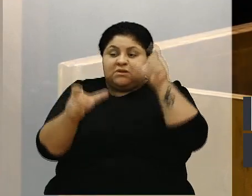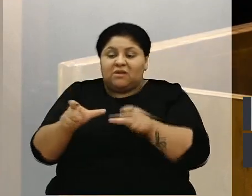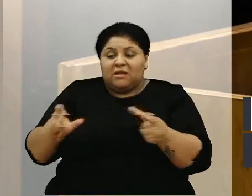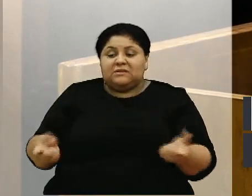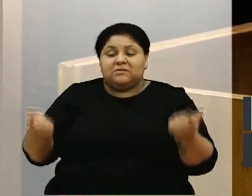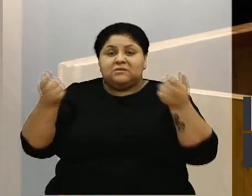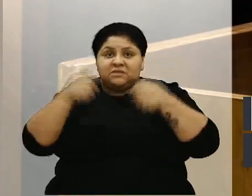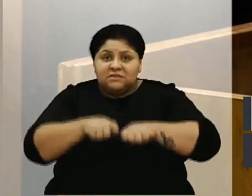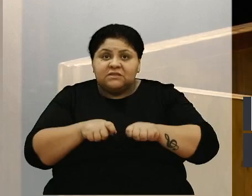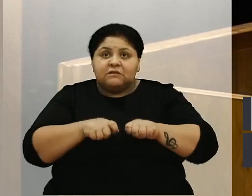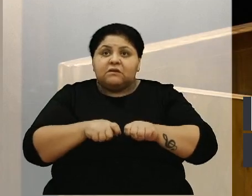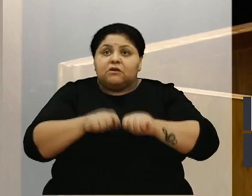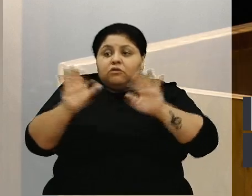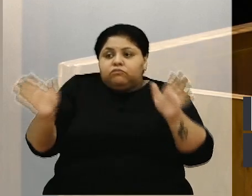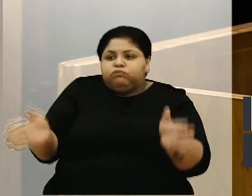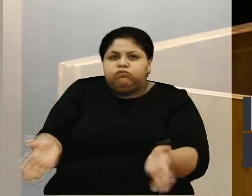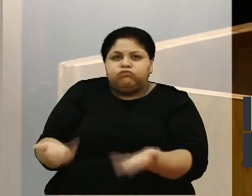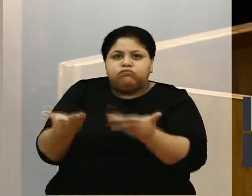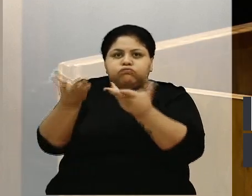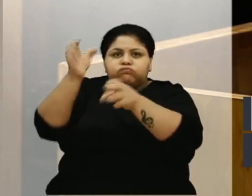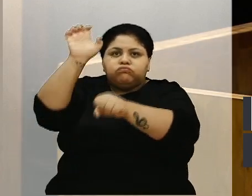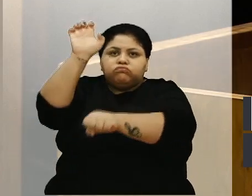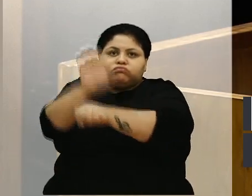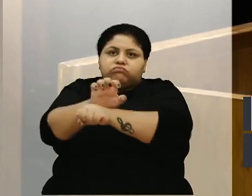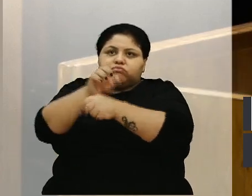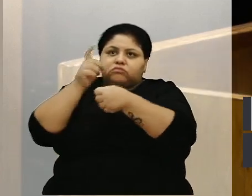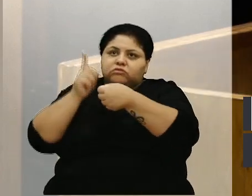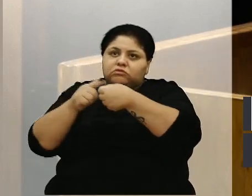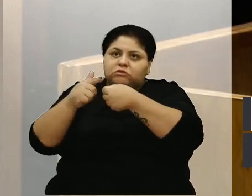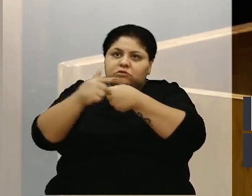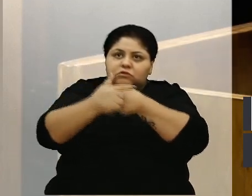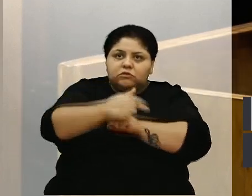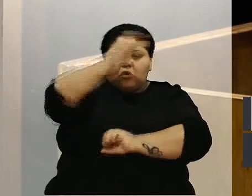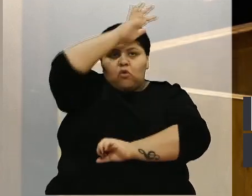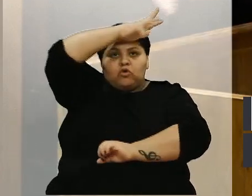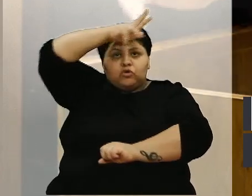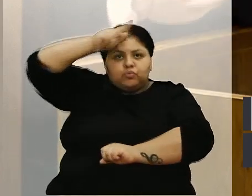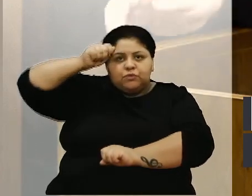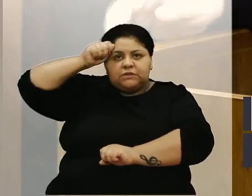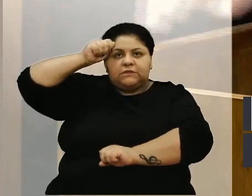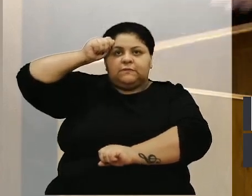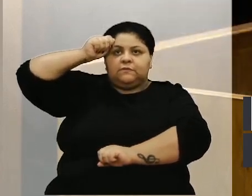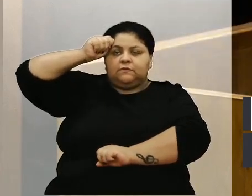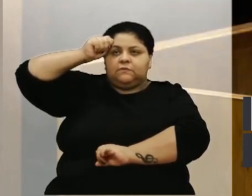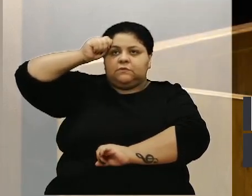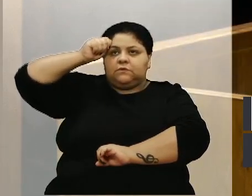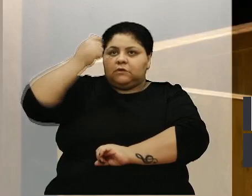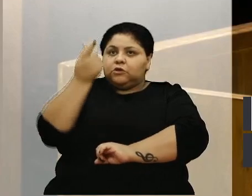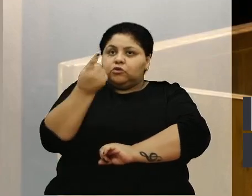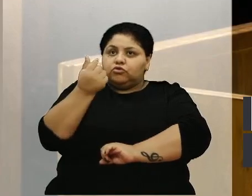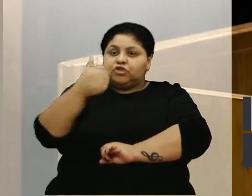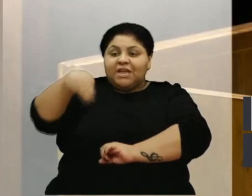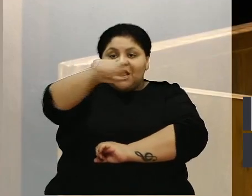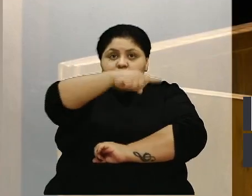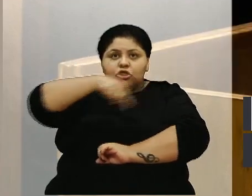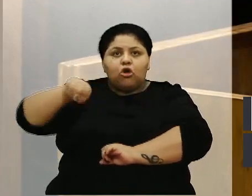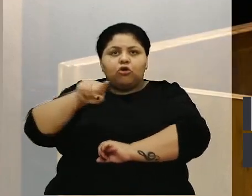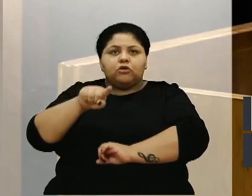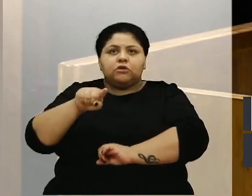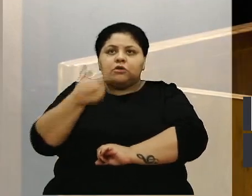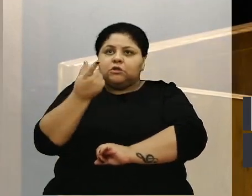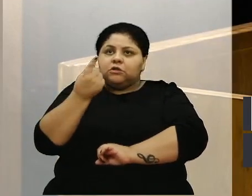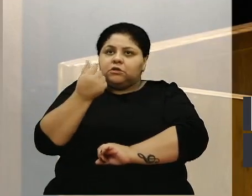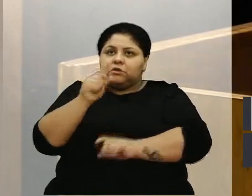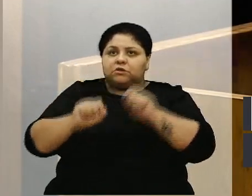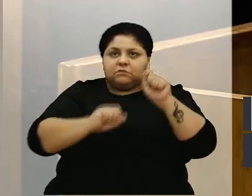precisam fomentar o estado, as cidades, os municípios. O dinheiro é nosso. O dinheiro é de